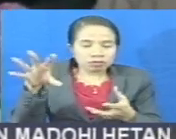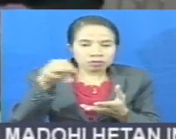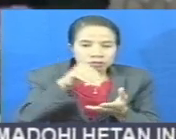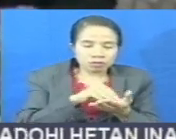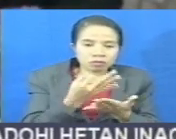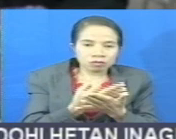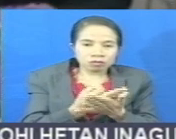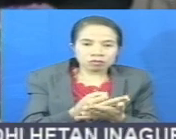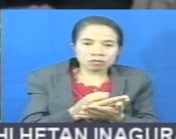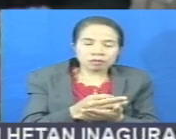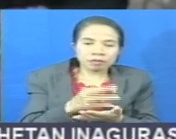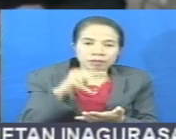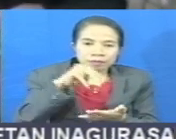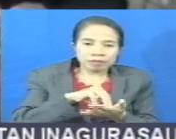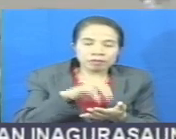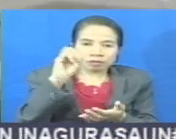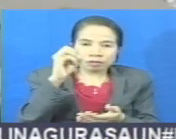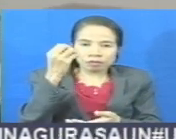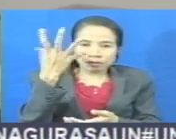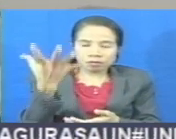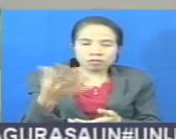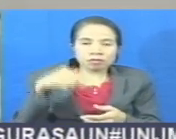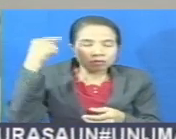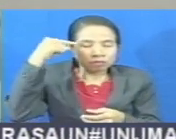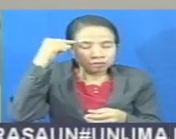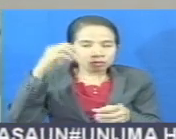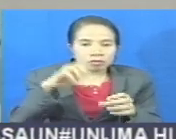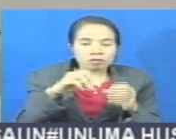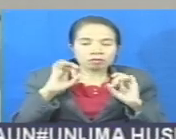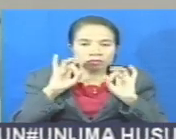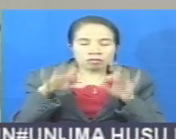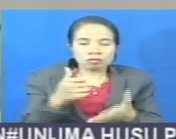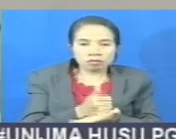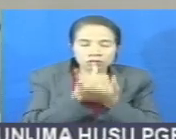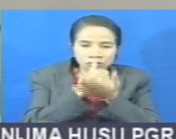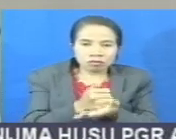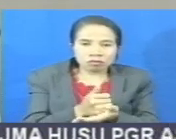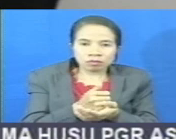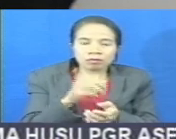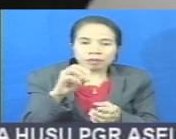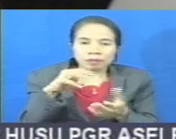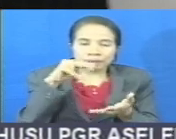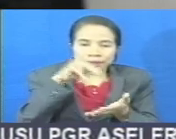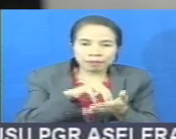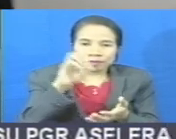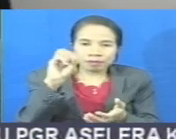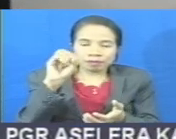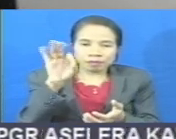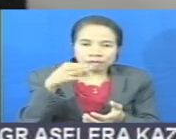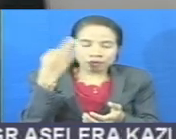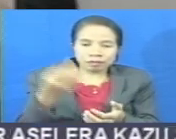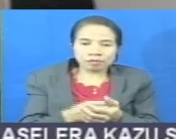tal 1 milhão de sanuluras em Lima. No governo Austrália apoia 1 milhão de sanuluras em Sia. No plano refere, selor ricas para